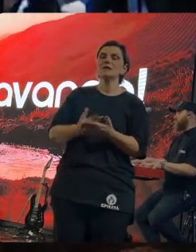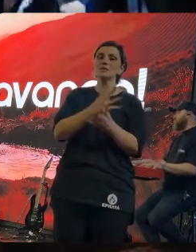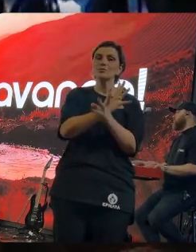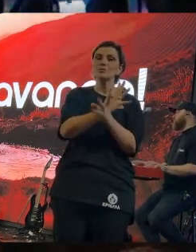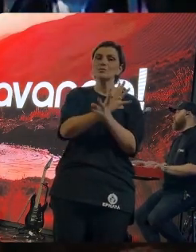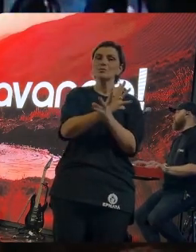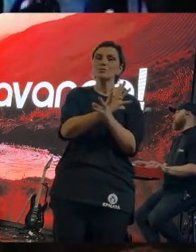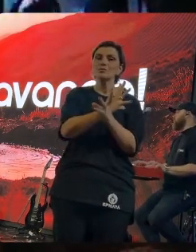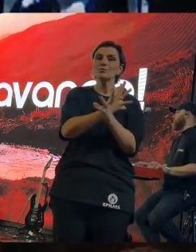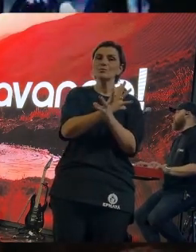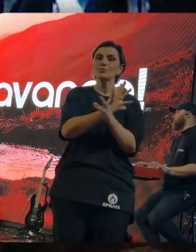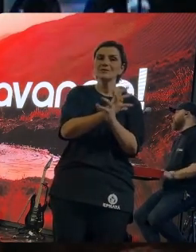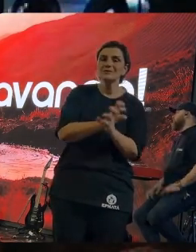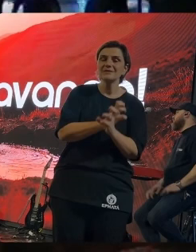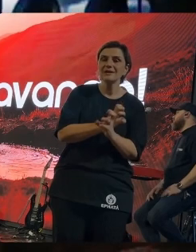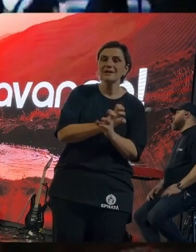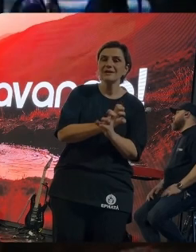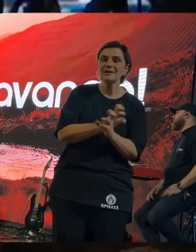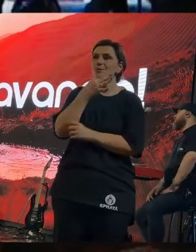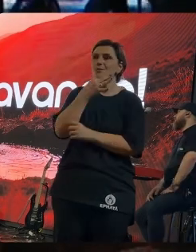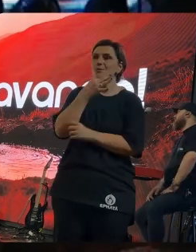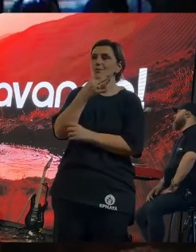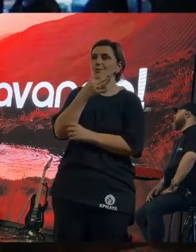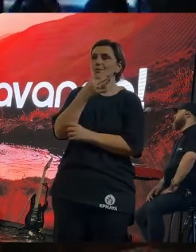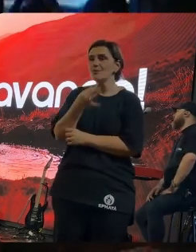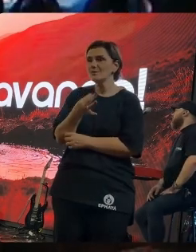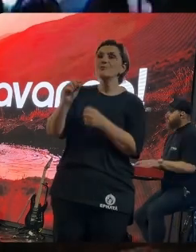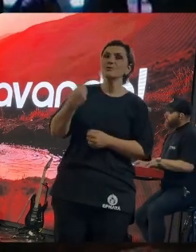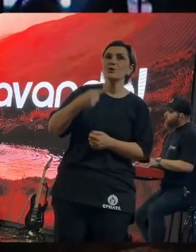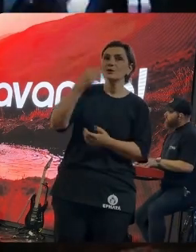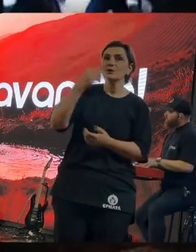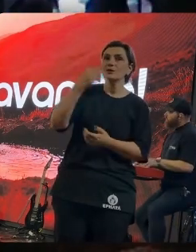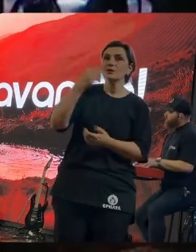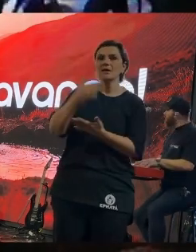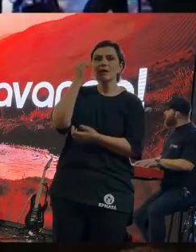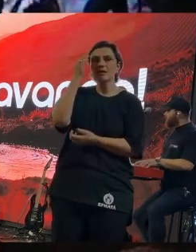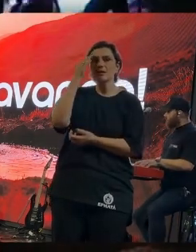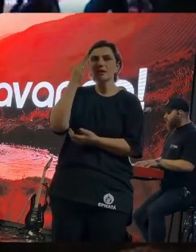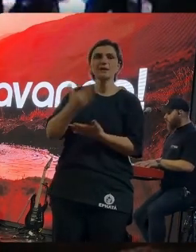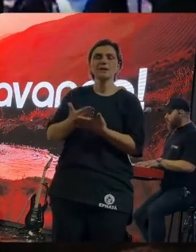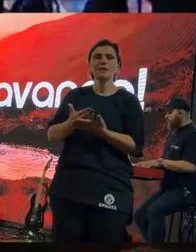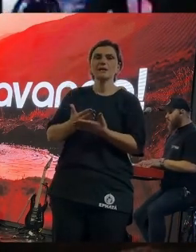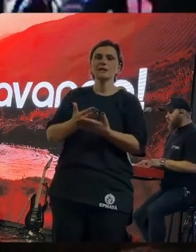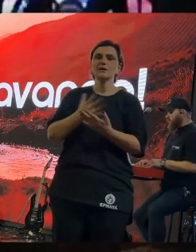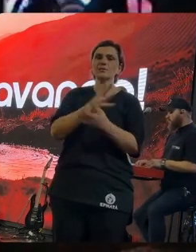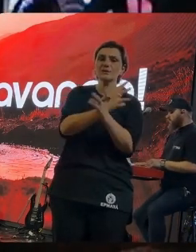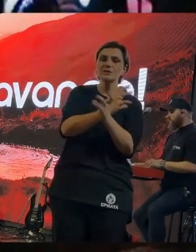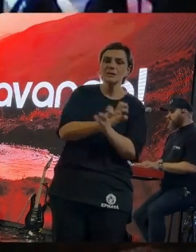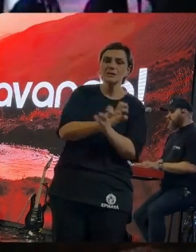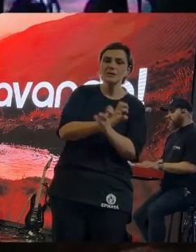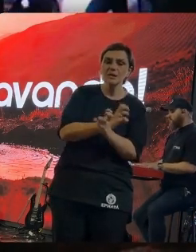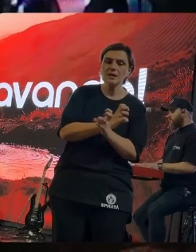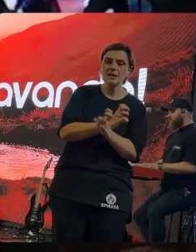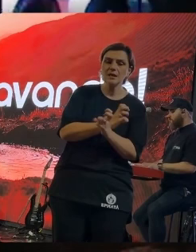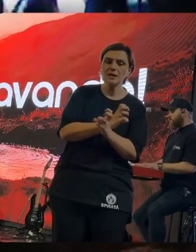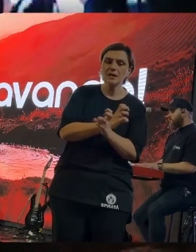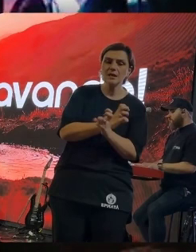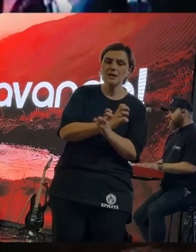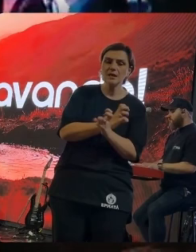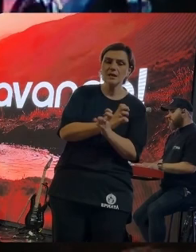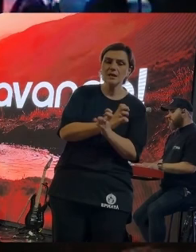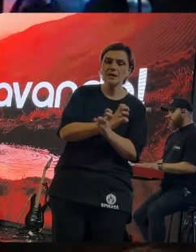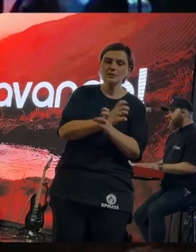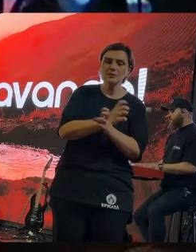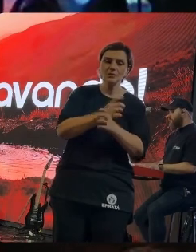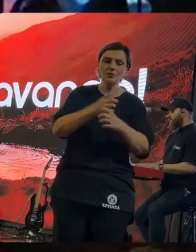vou repetir. Nos fizeram acreditar e crer que o deserto é um ambiente de crise, que no deserto só há